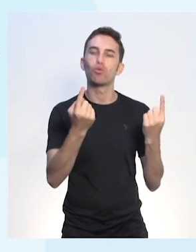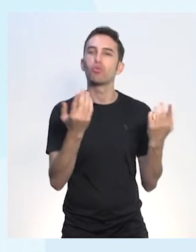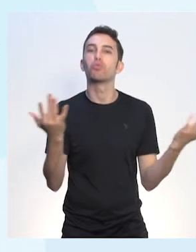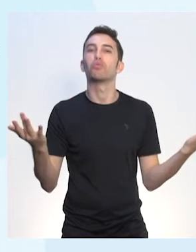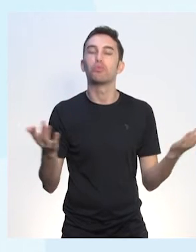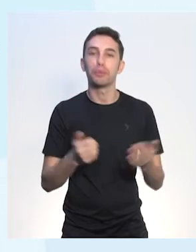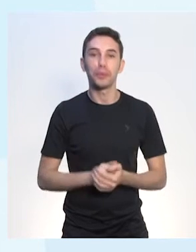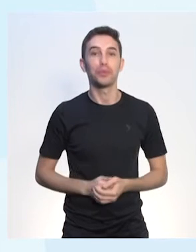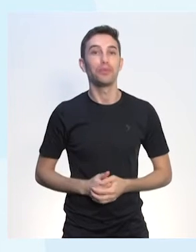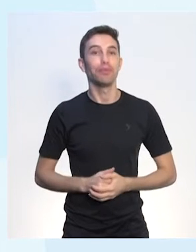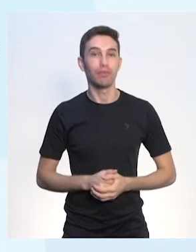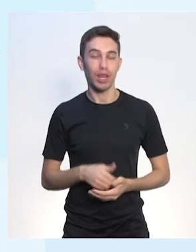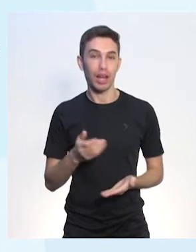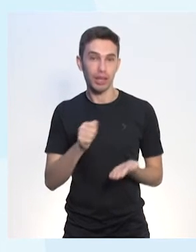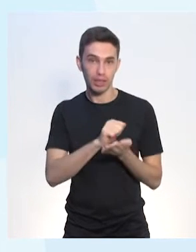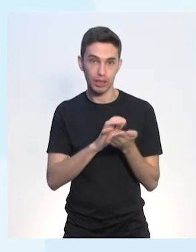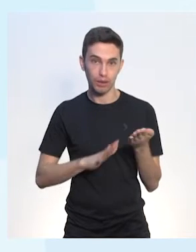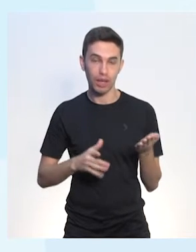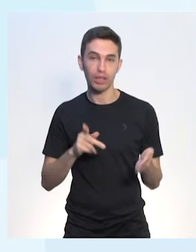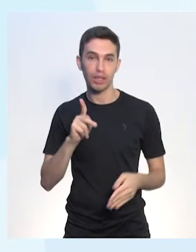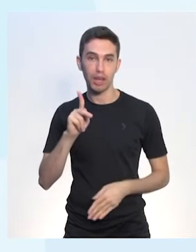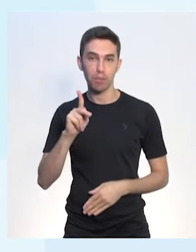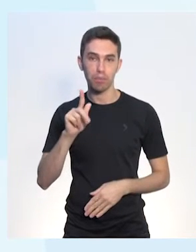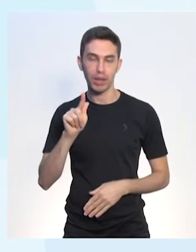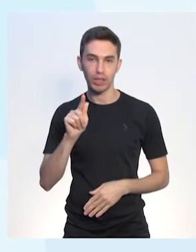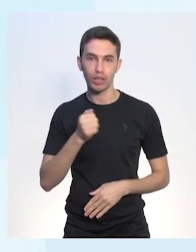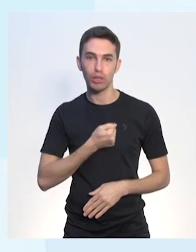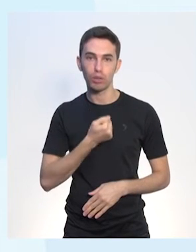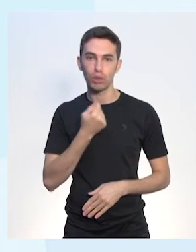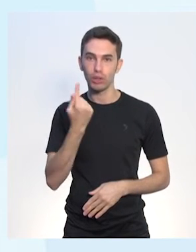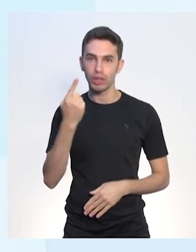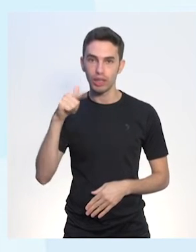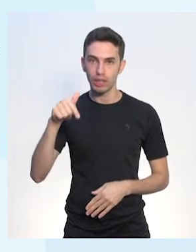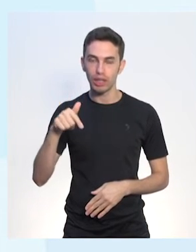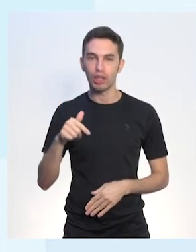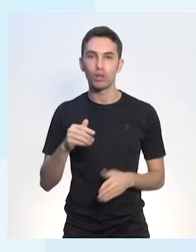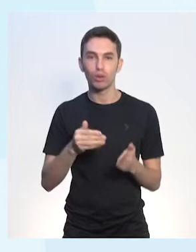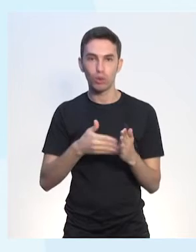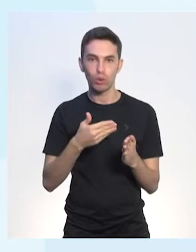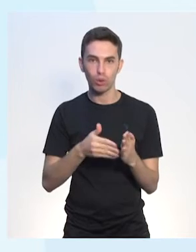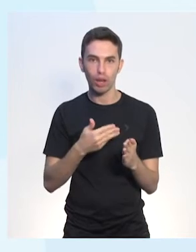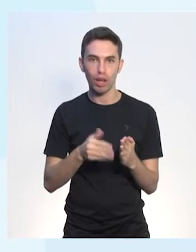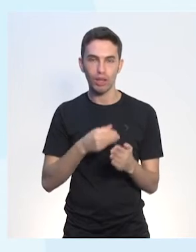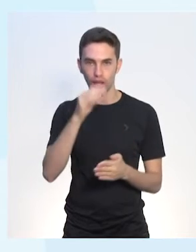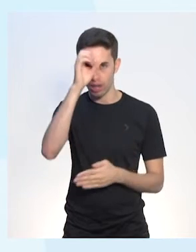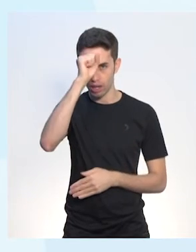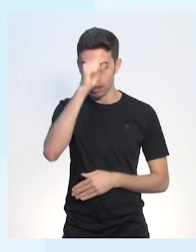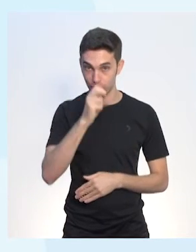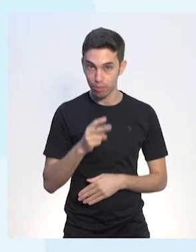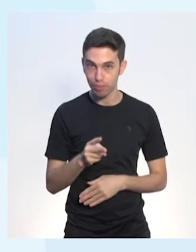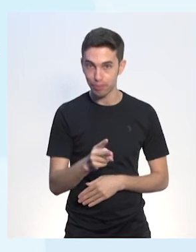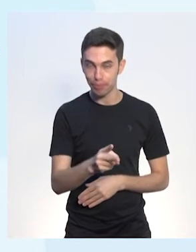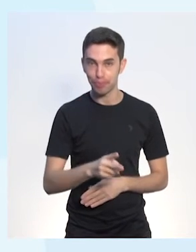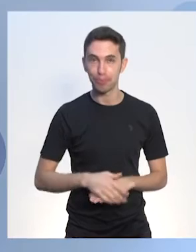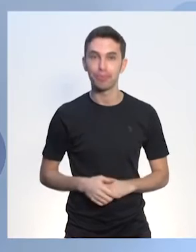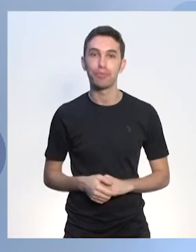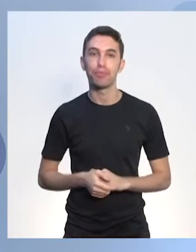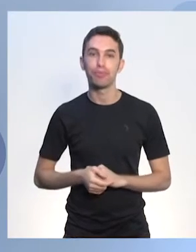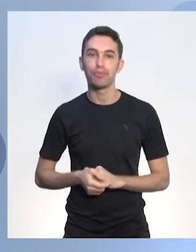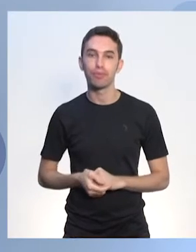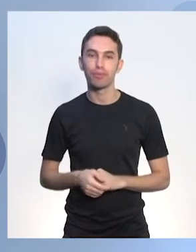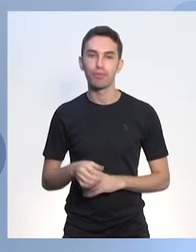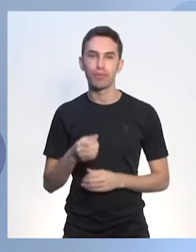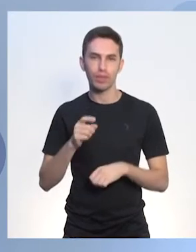colegas. Essa atividade está lá na página 17 do caderno Aprender Sempre.